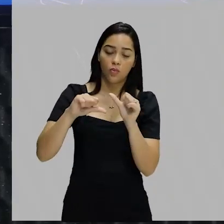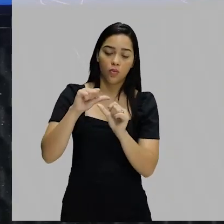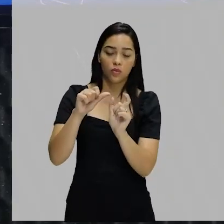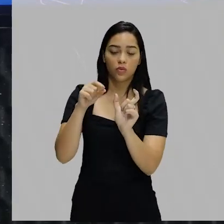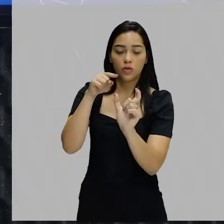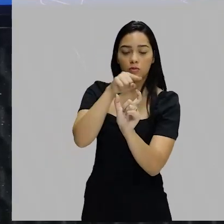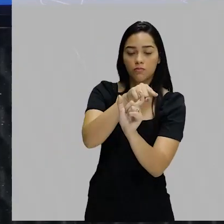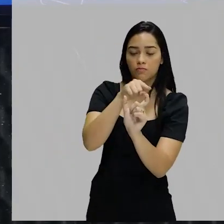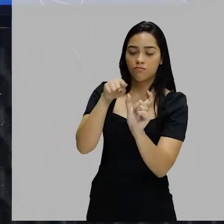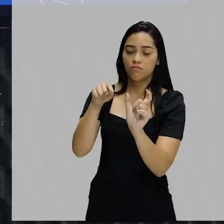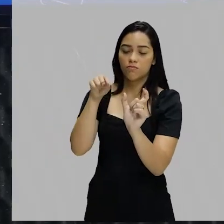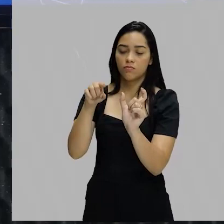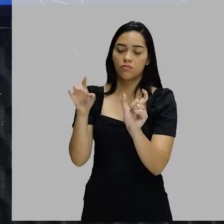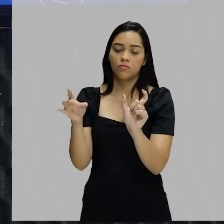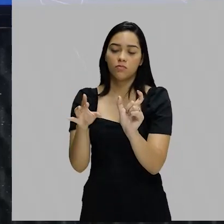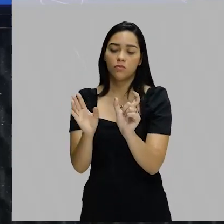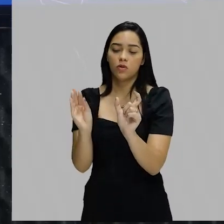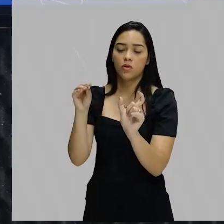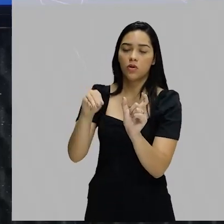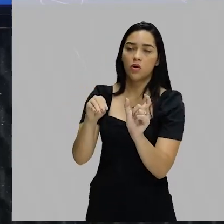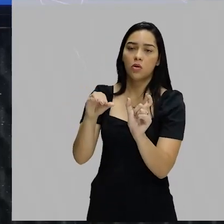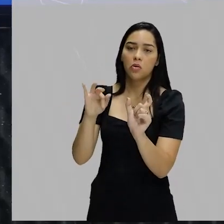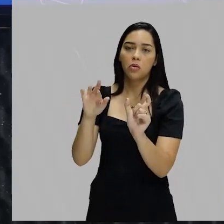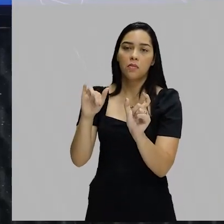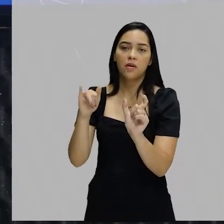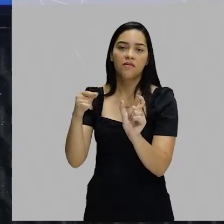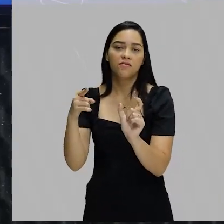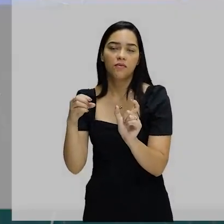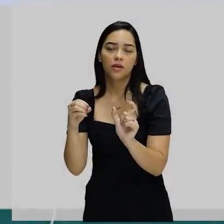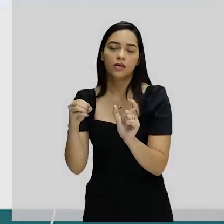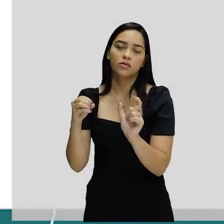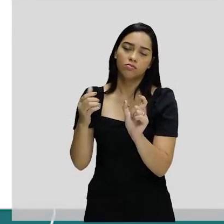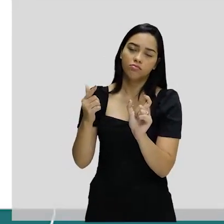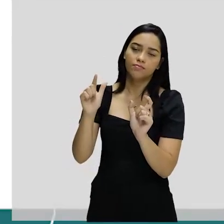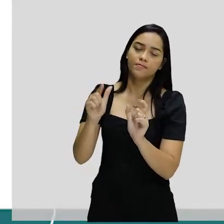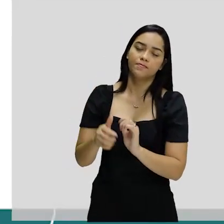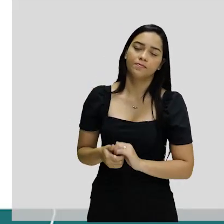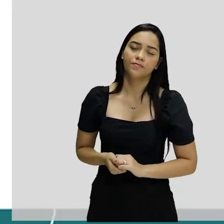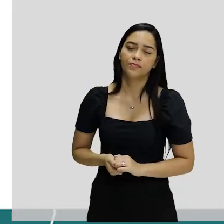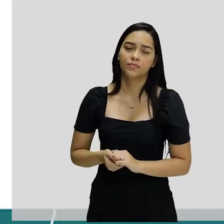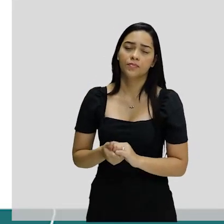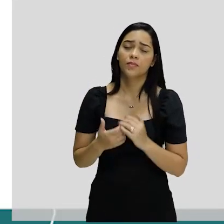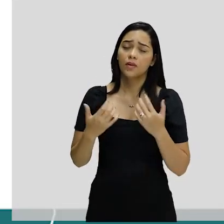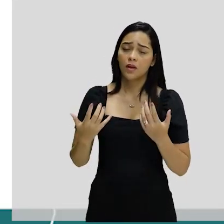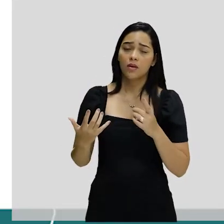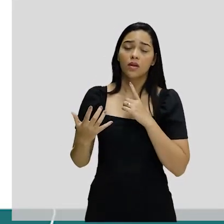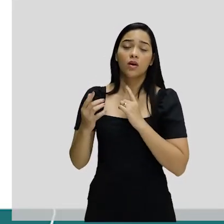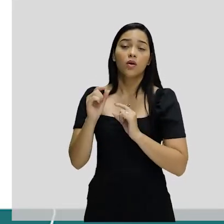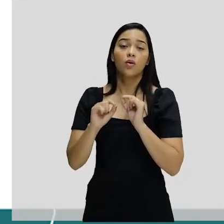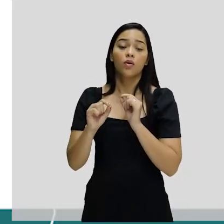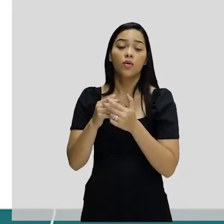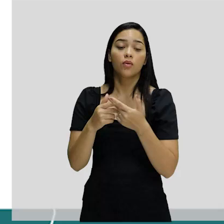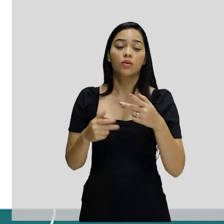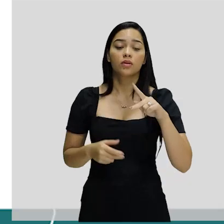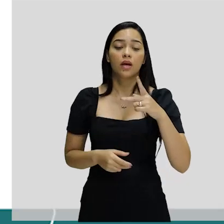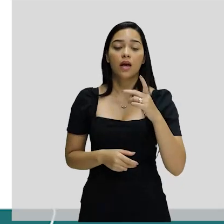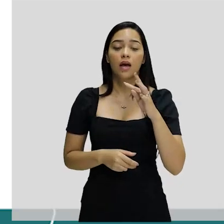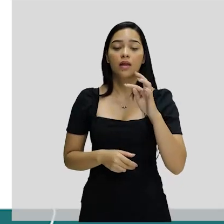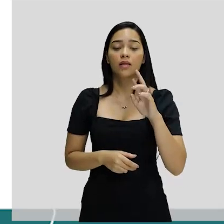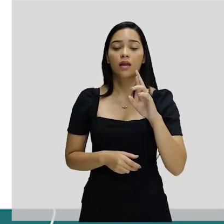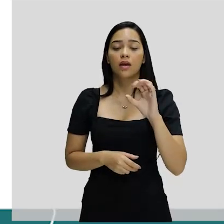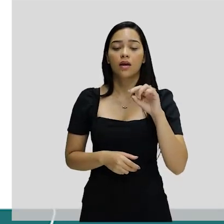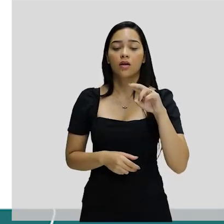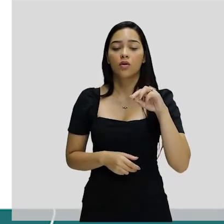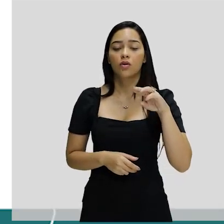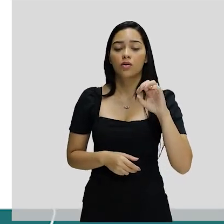as terminações, ou coloco um prefixo, ou coloco um sufixo, né? Então, temos aqui os heterônimos, né? São diferentes,